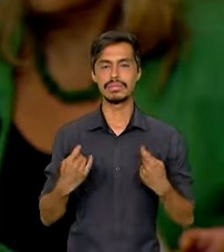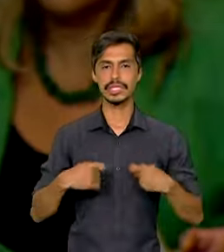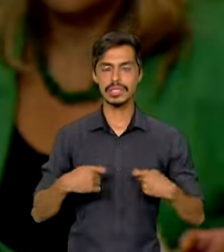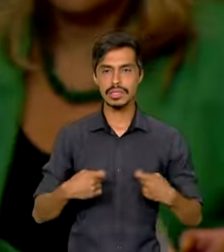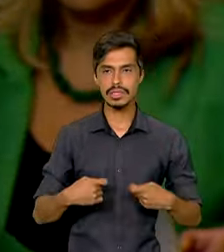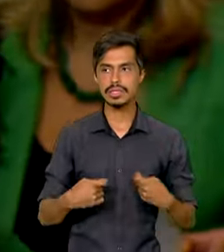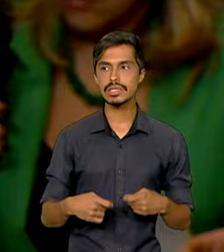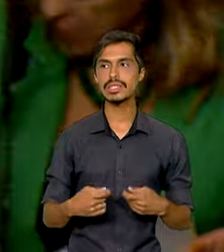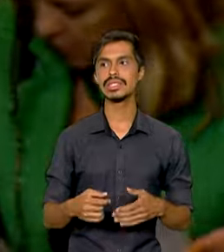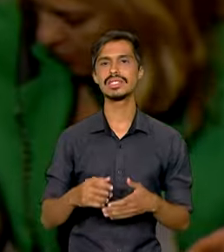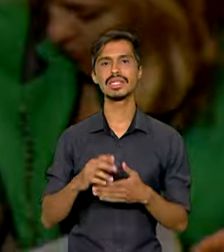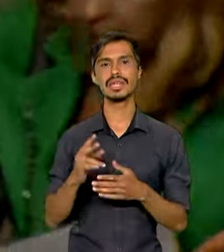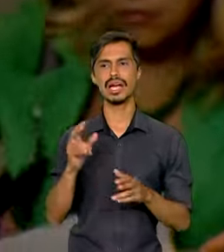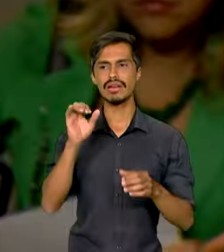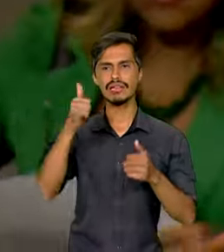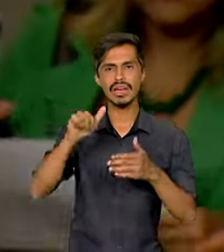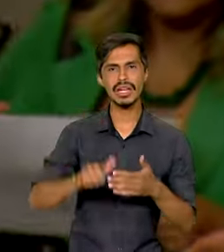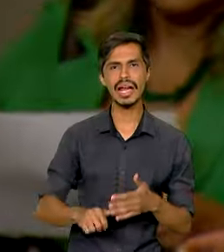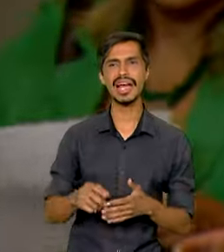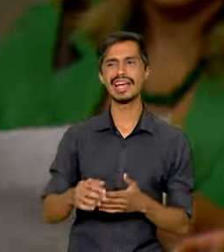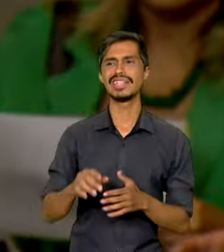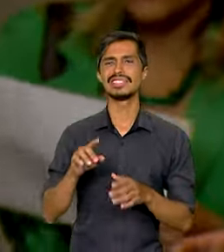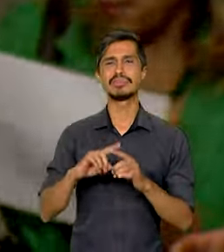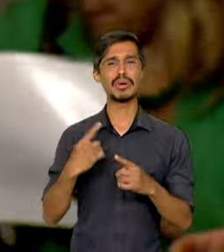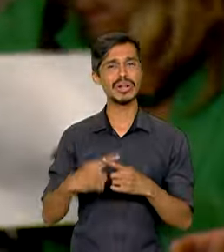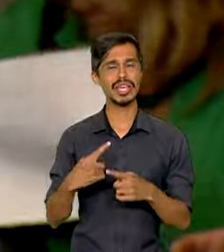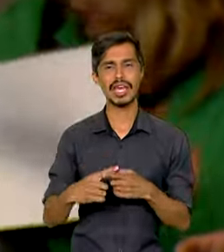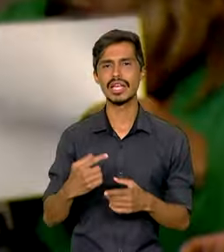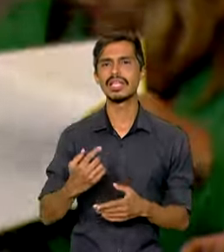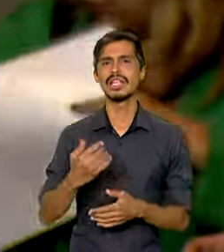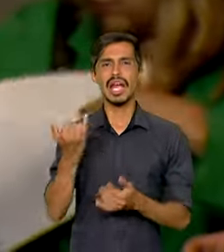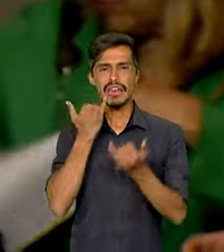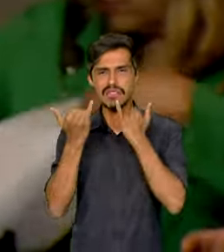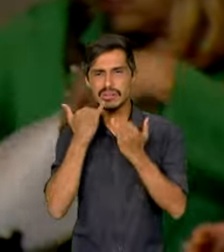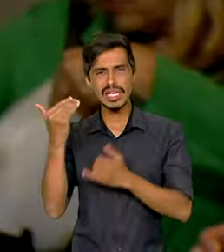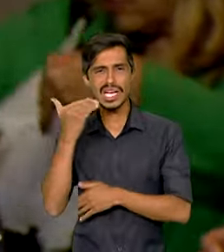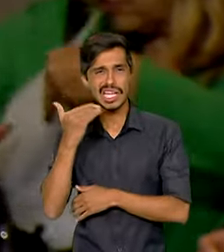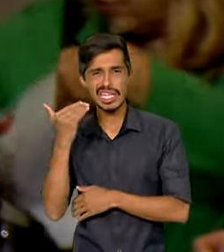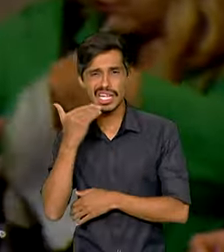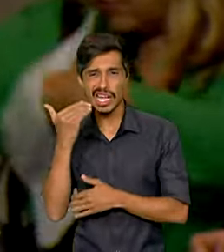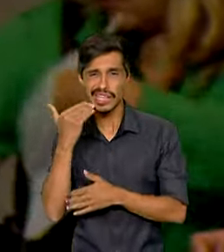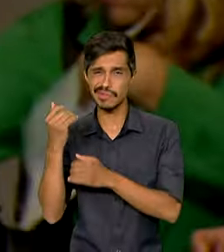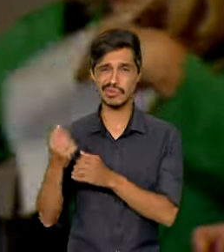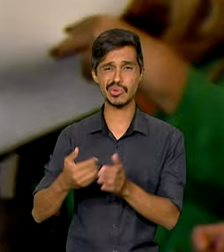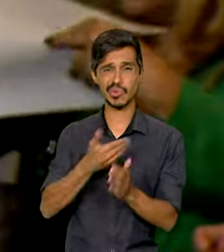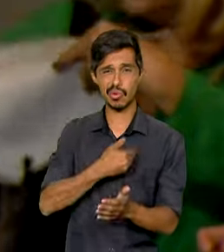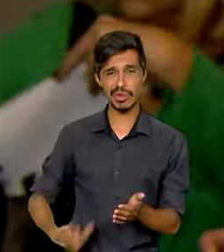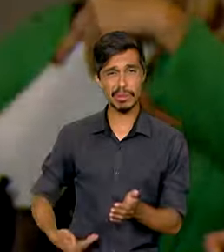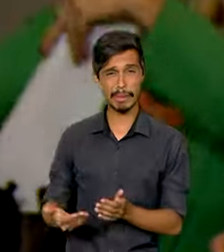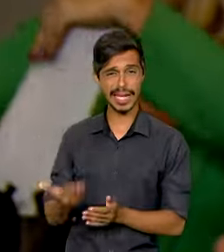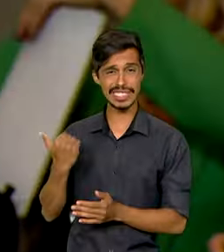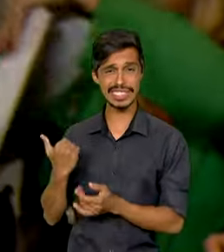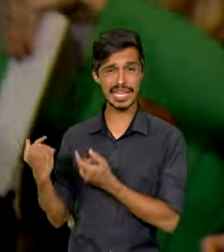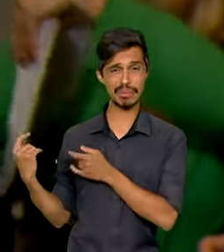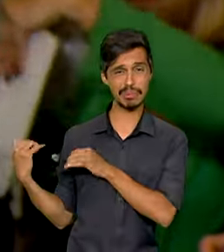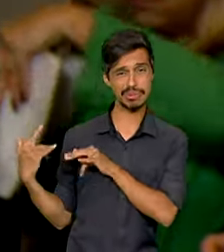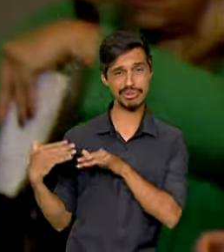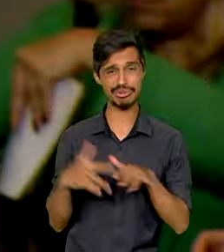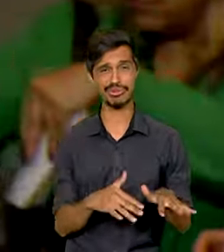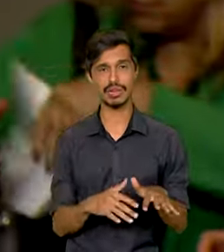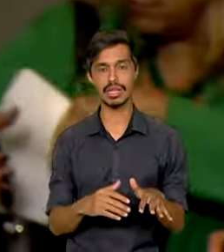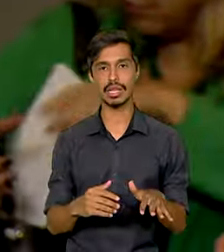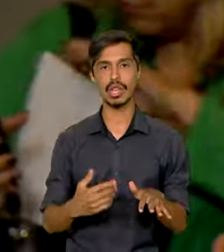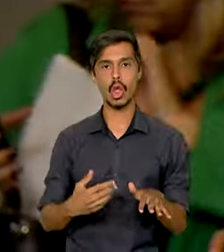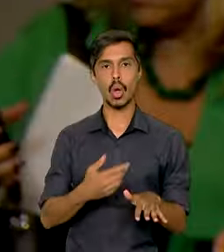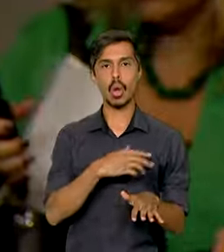de desinformação que, infelizmente, foram a tônica do governo passado, né, a própria mais alta